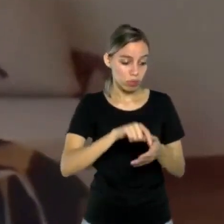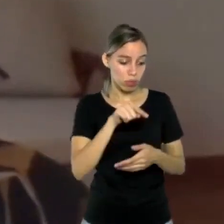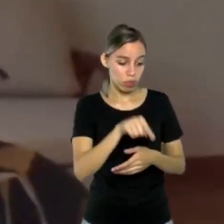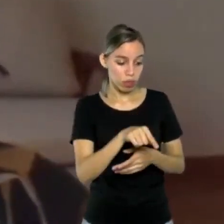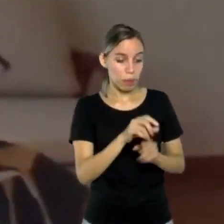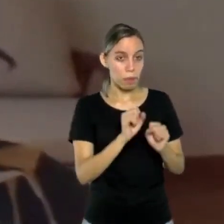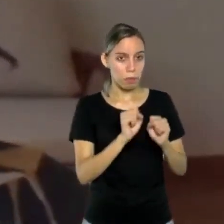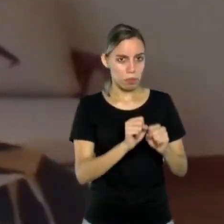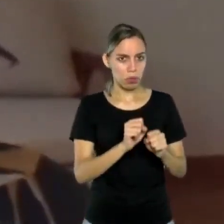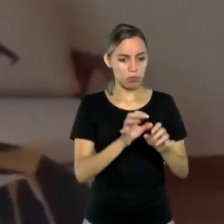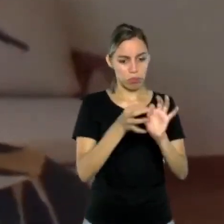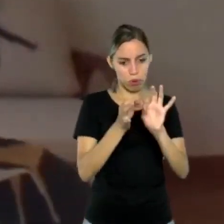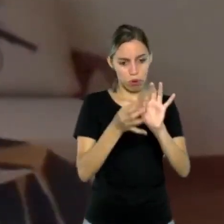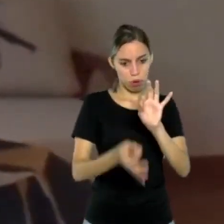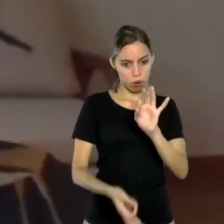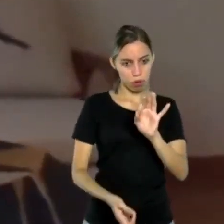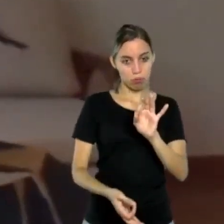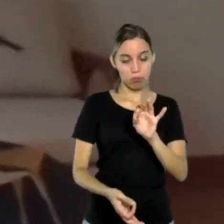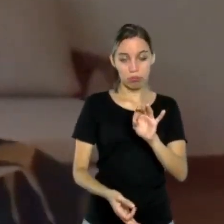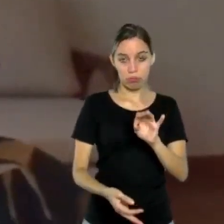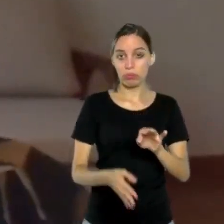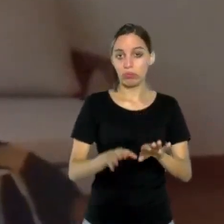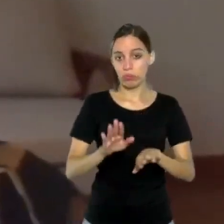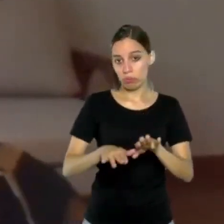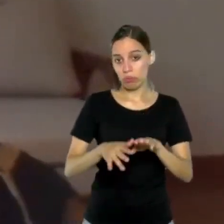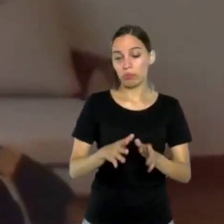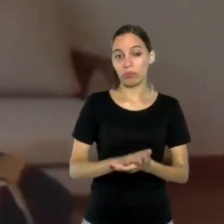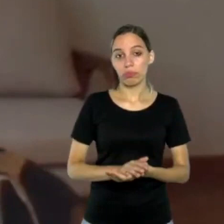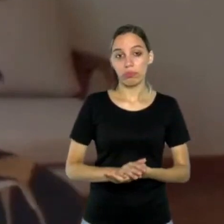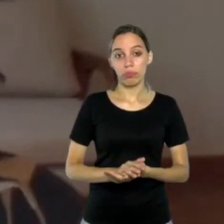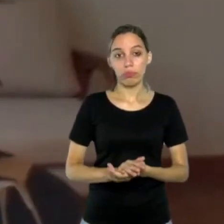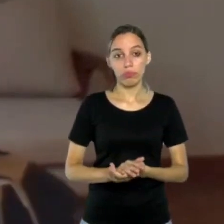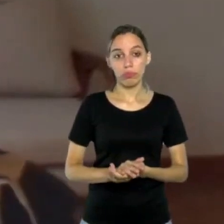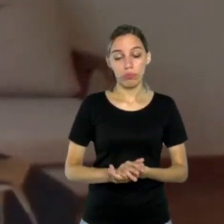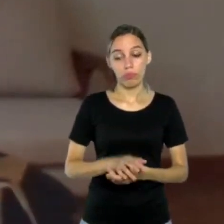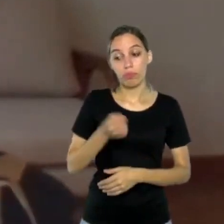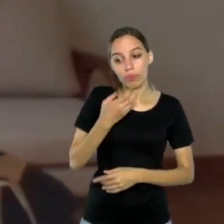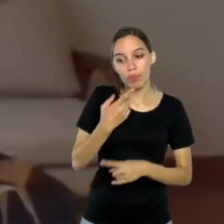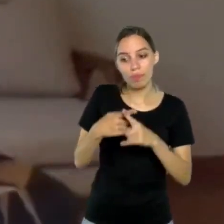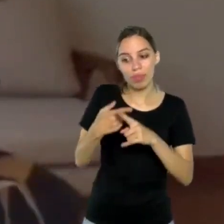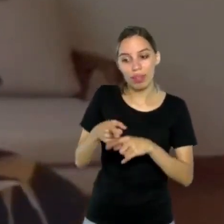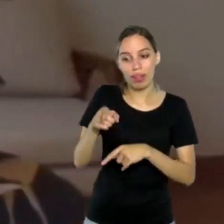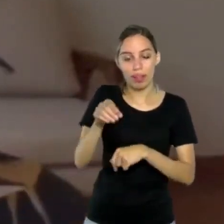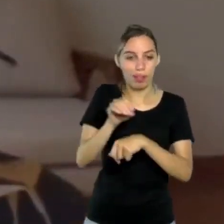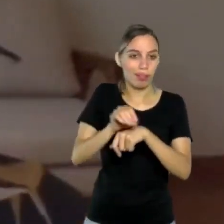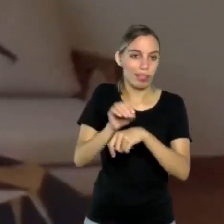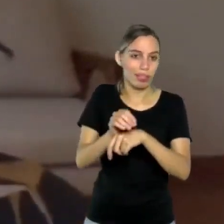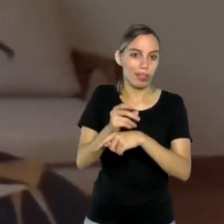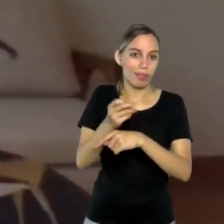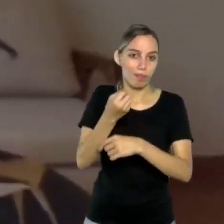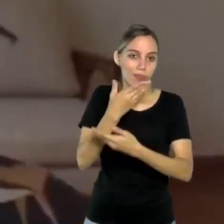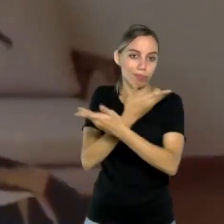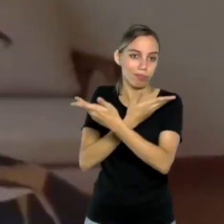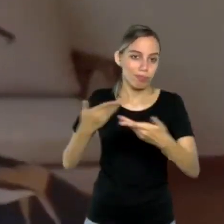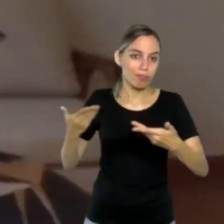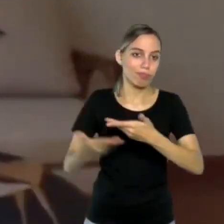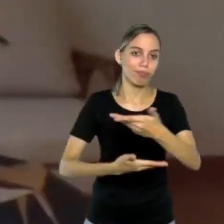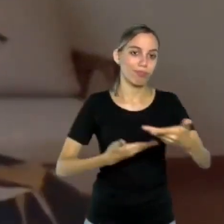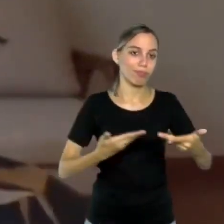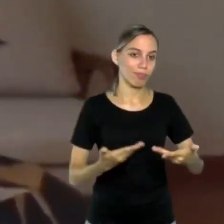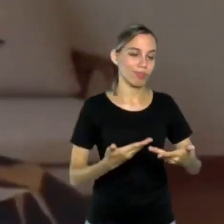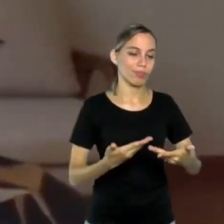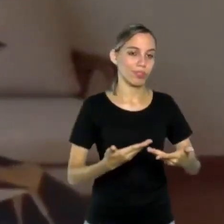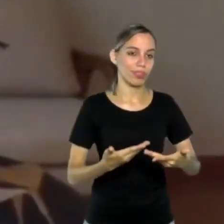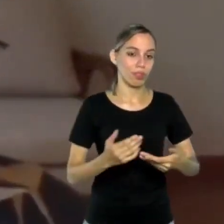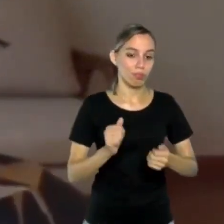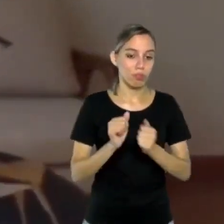experiência interessante? Então, mas é um jeito de estar junto escrevendo, eu acho que isso é o fundamental, assim, a gente encontrar formas de